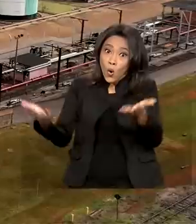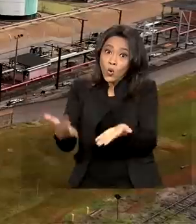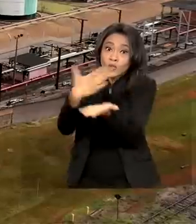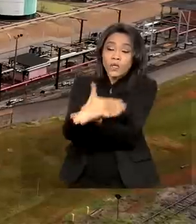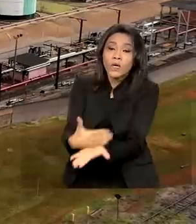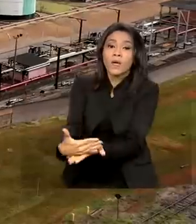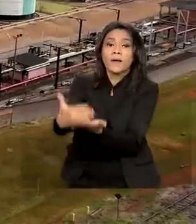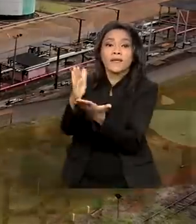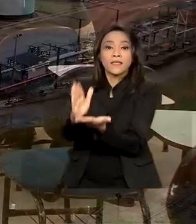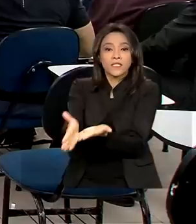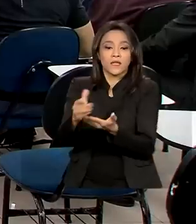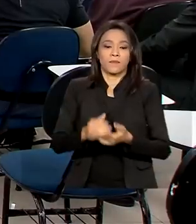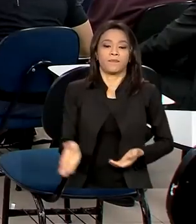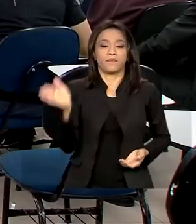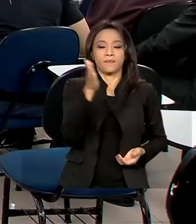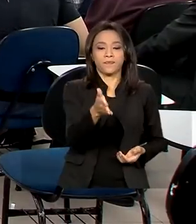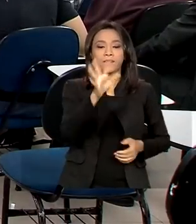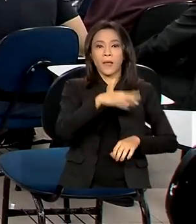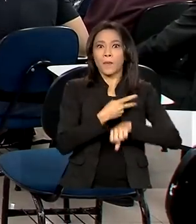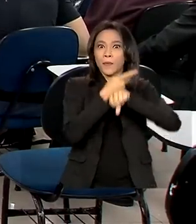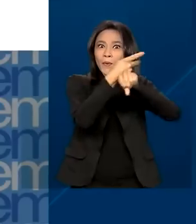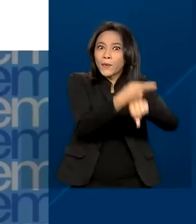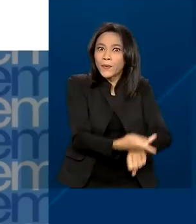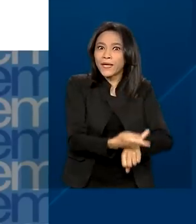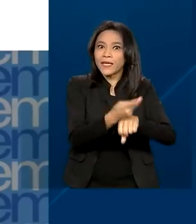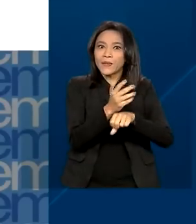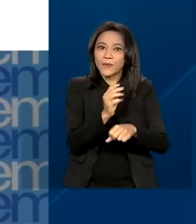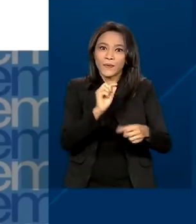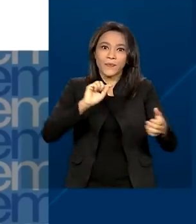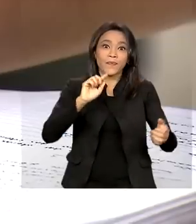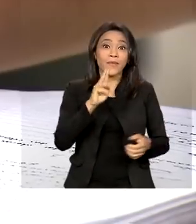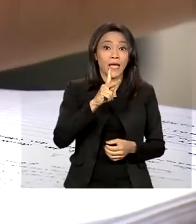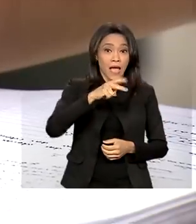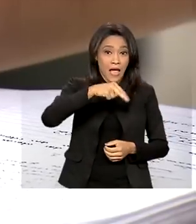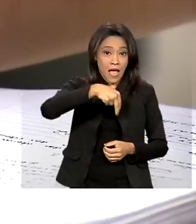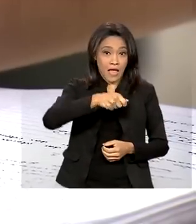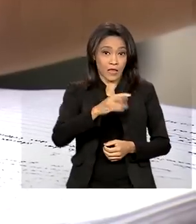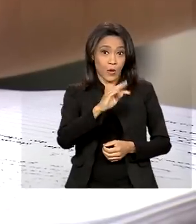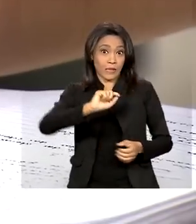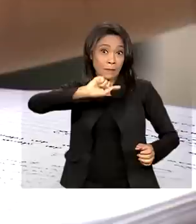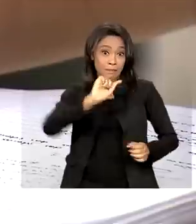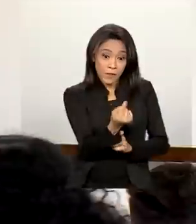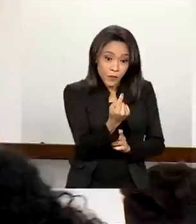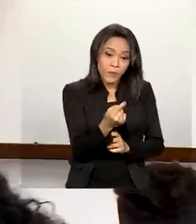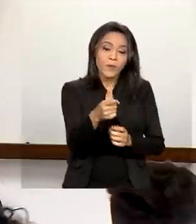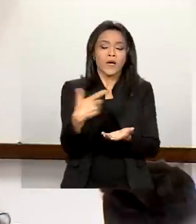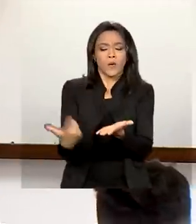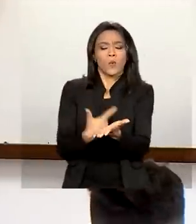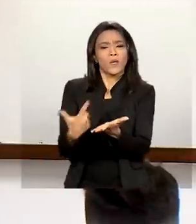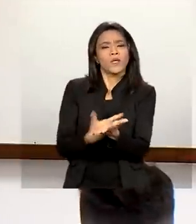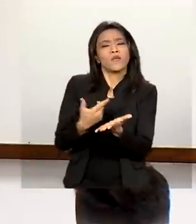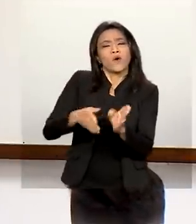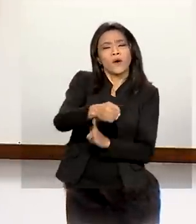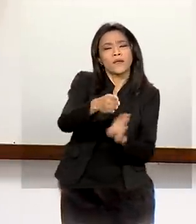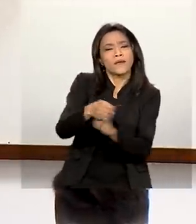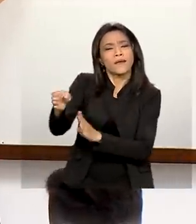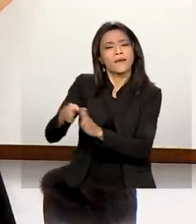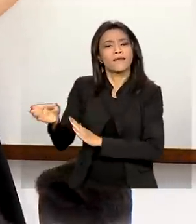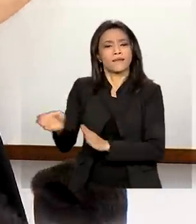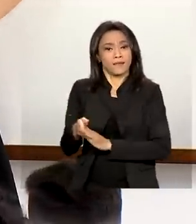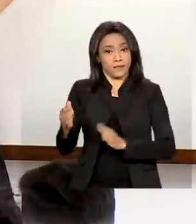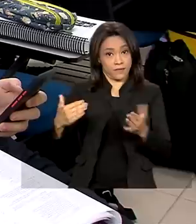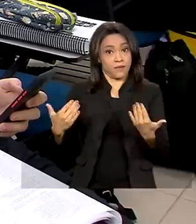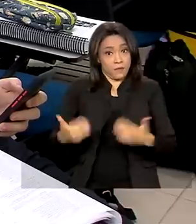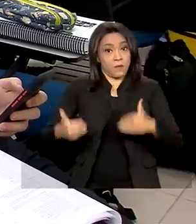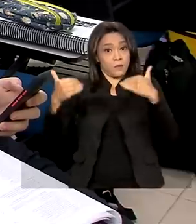hoje. Em busca da nota 1000, cartilha do Ministério da Educação traz dicas de como fazer uma boa prova